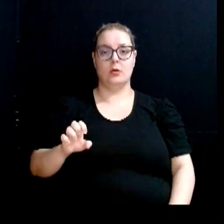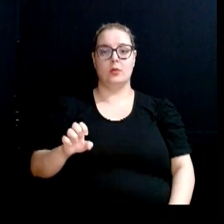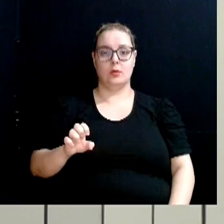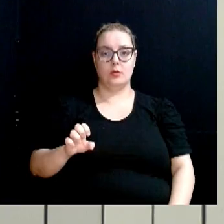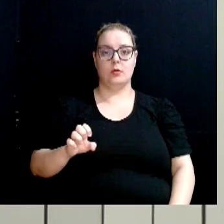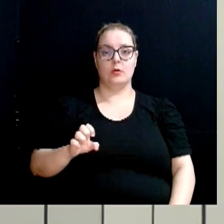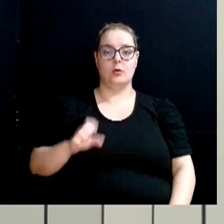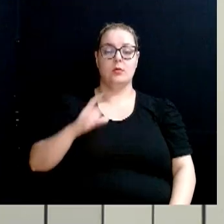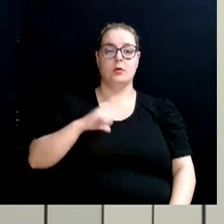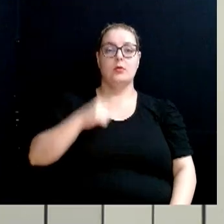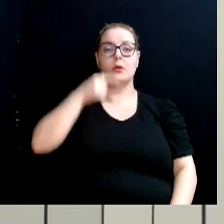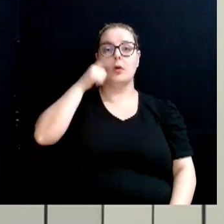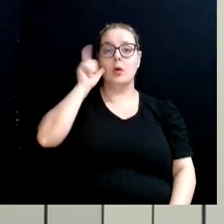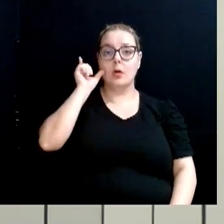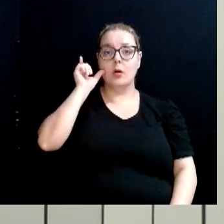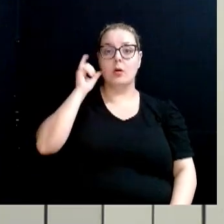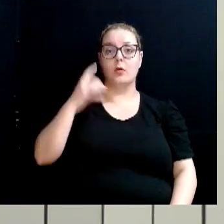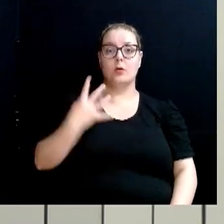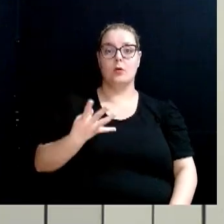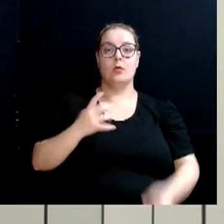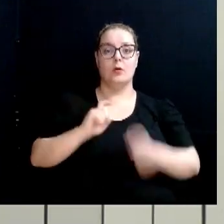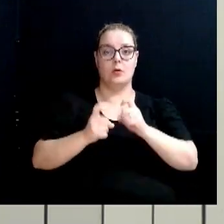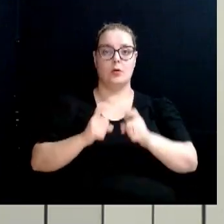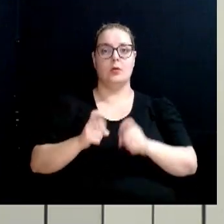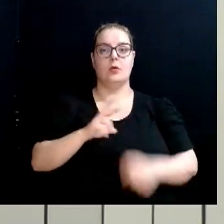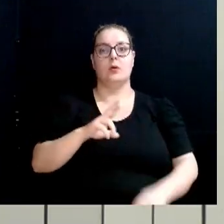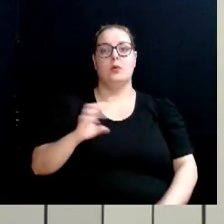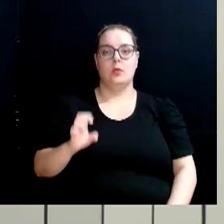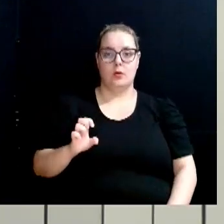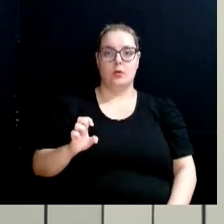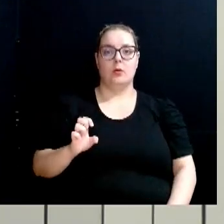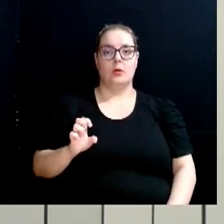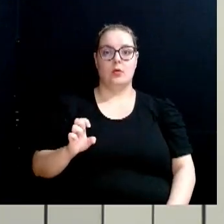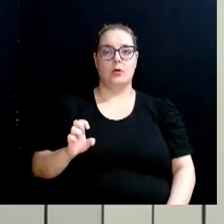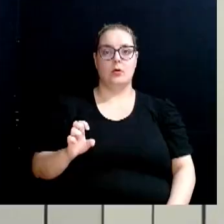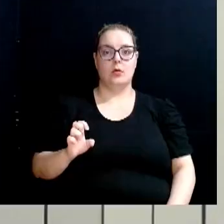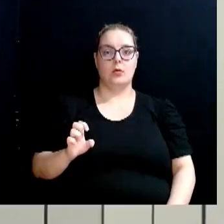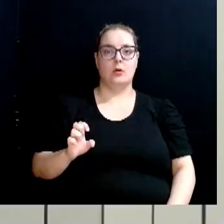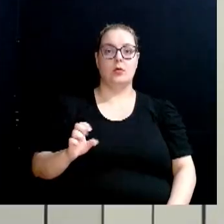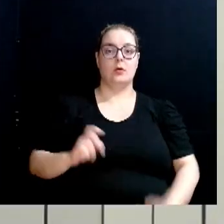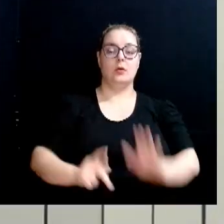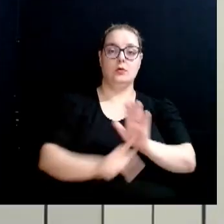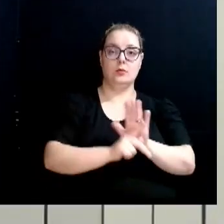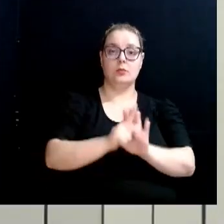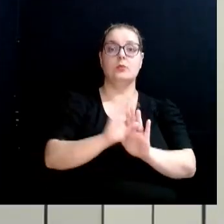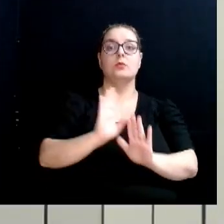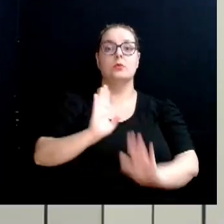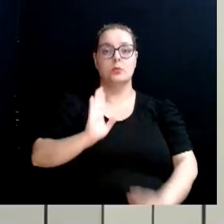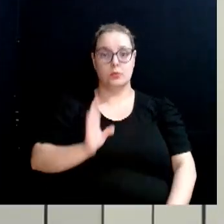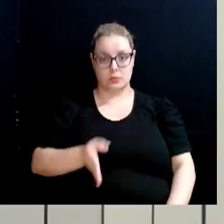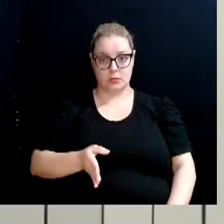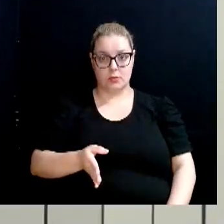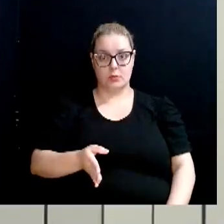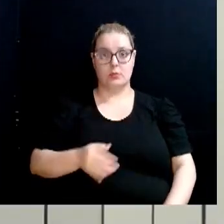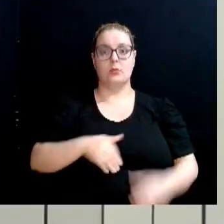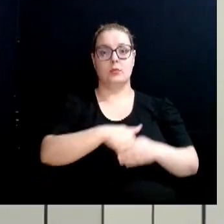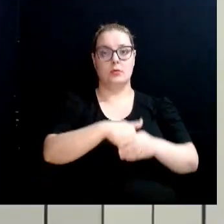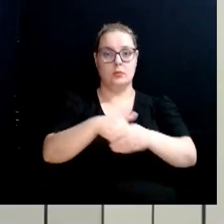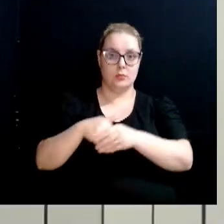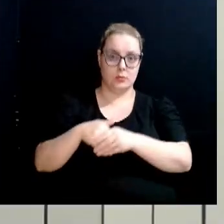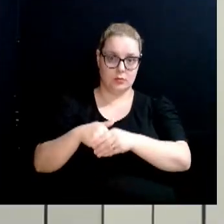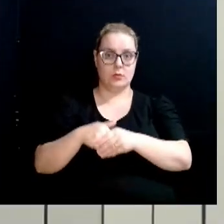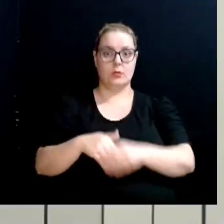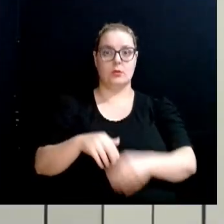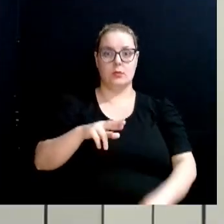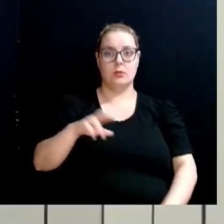ontem 4 reuniões extraordinárias e esses projetos já foram, então, votados na extraordinária. Então, eles